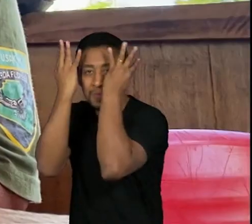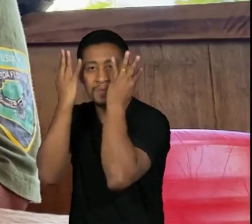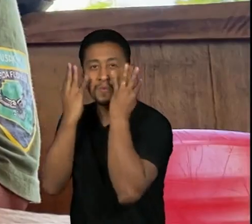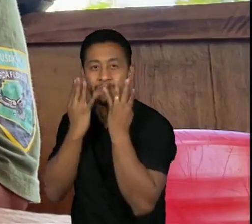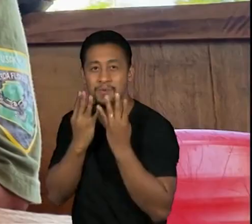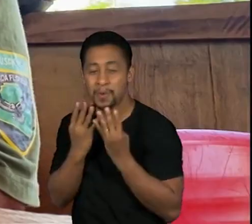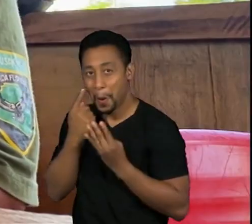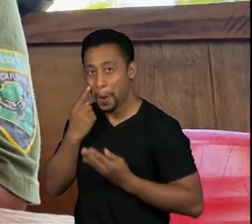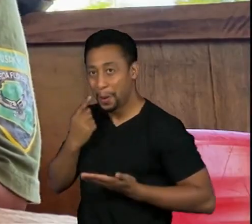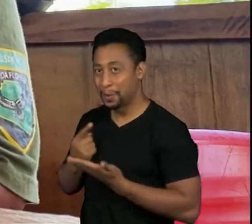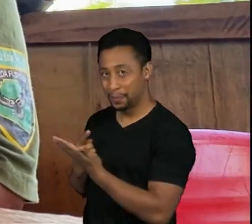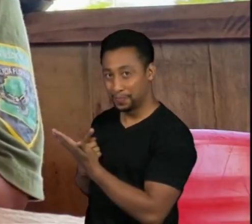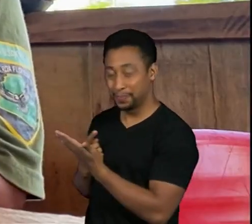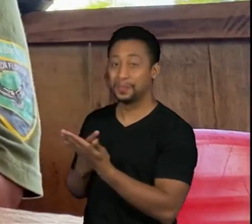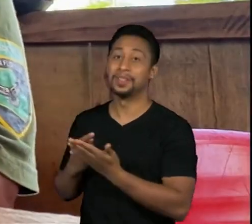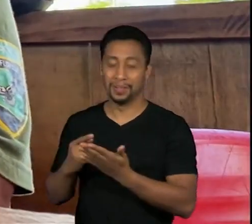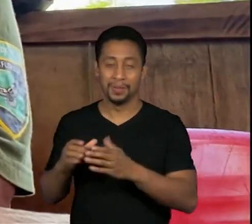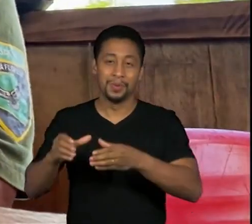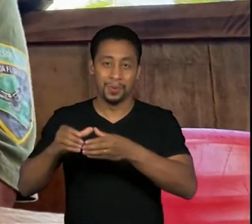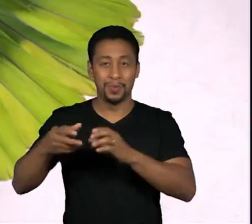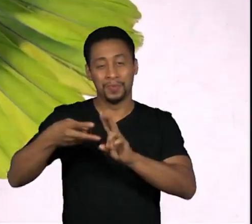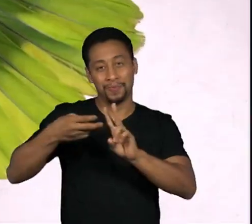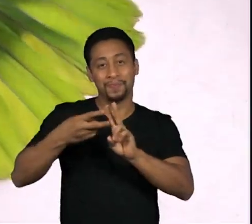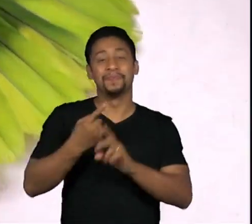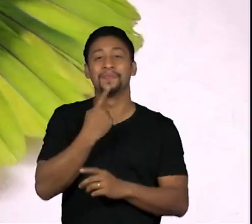no noroeste do Maranhão.